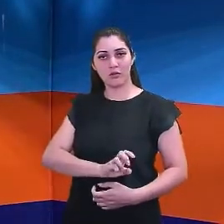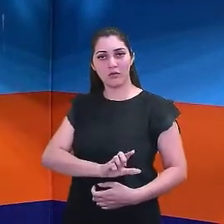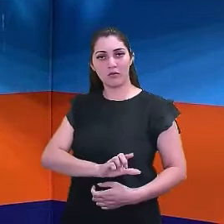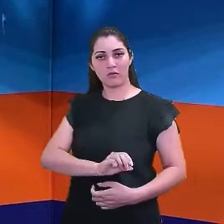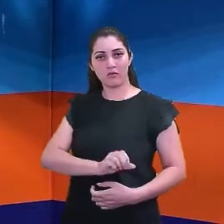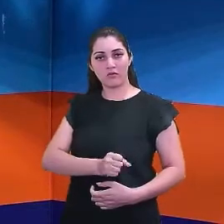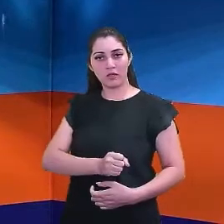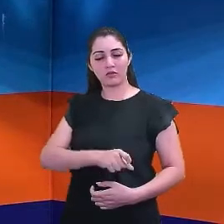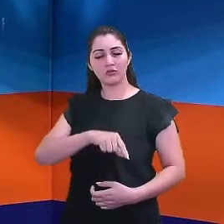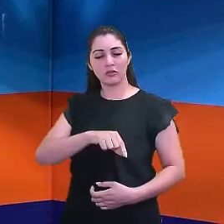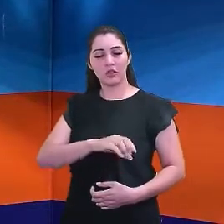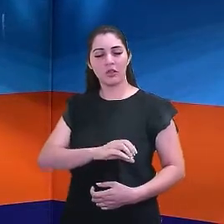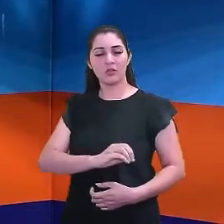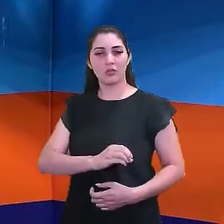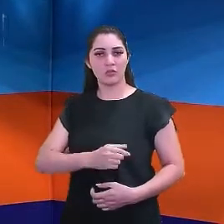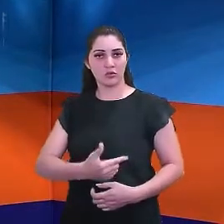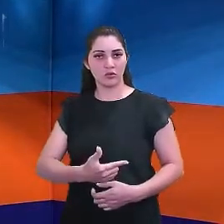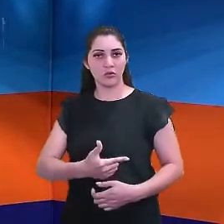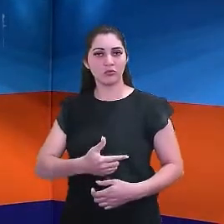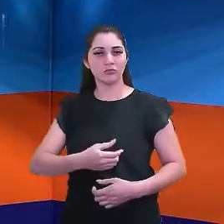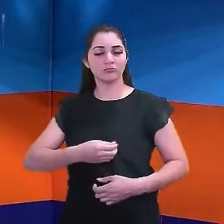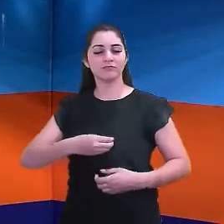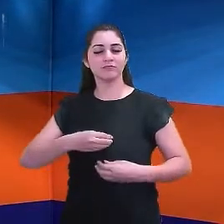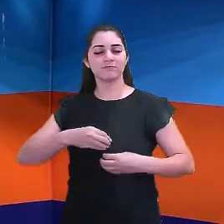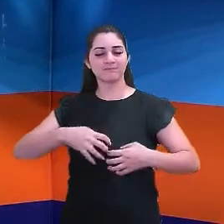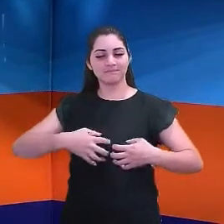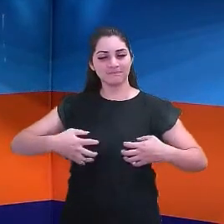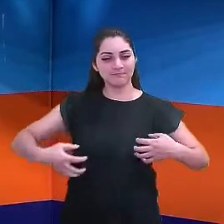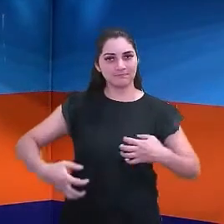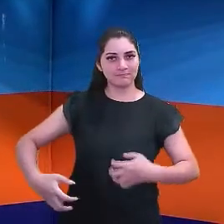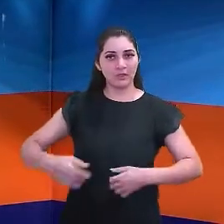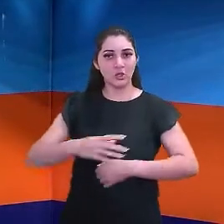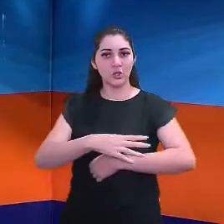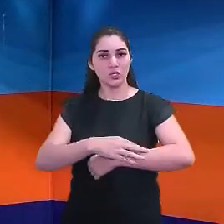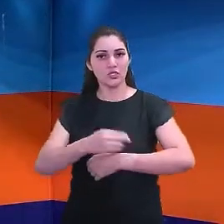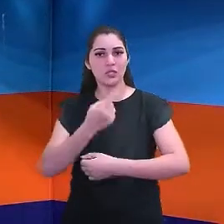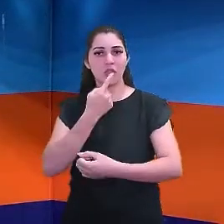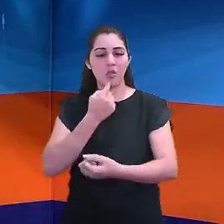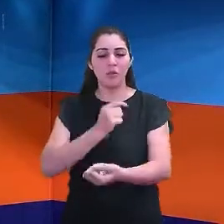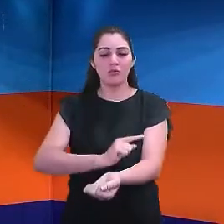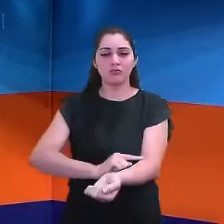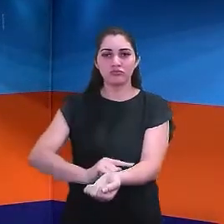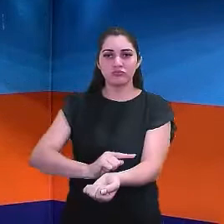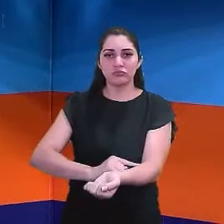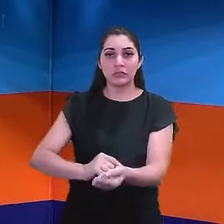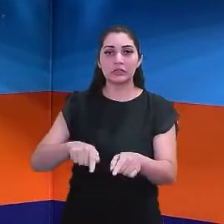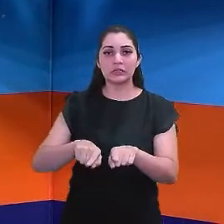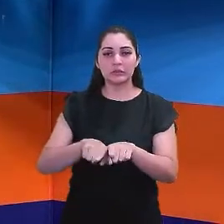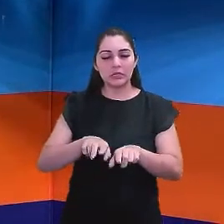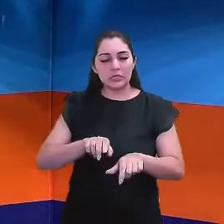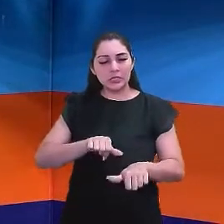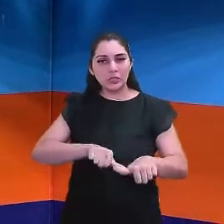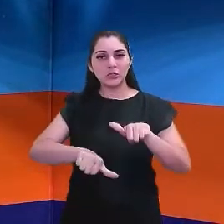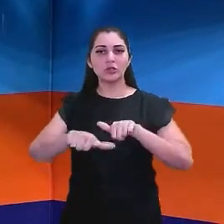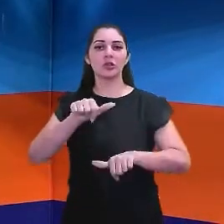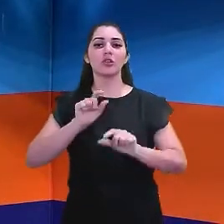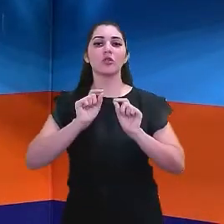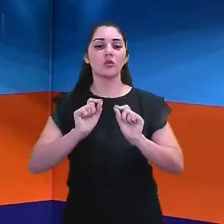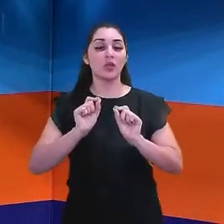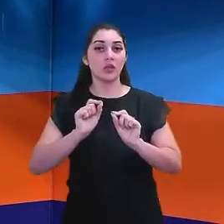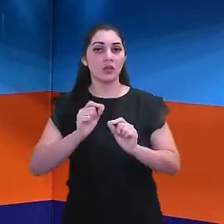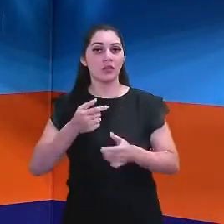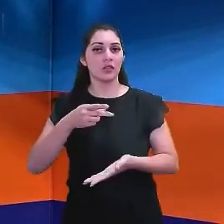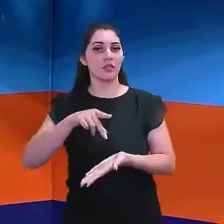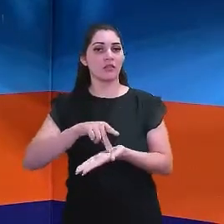onde? Para os tecidos, para o sangue, para ser transportado. Então tudo isso. E aí o contrário também é verdade. Você vai ter o gás carbônico que está